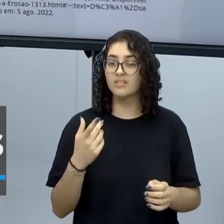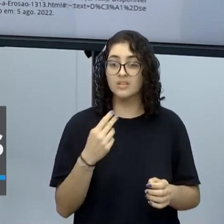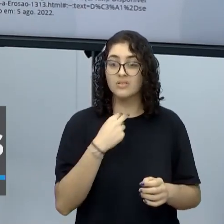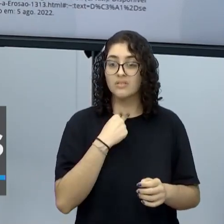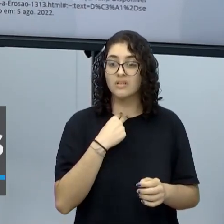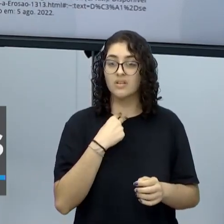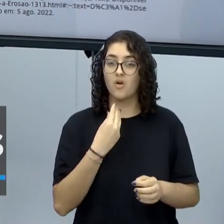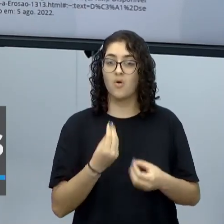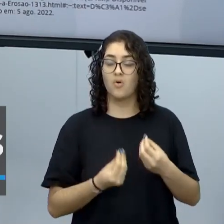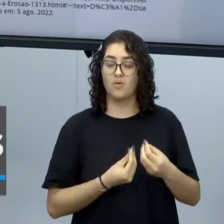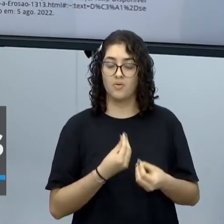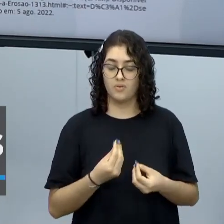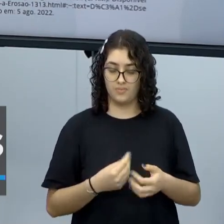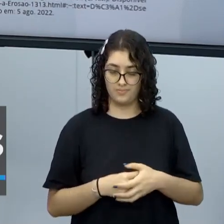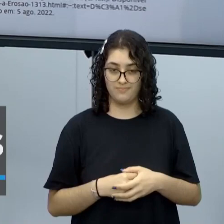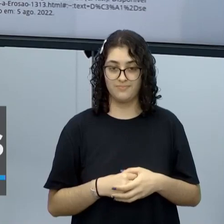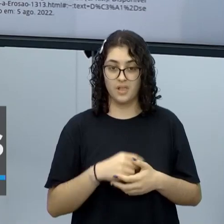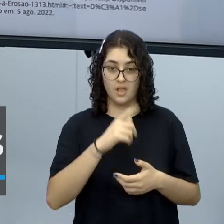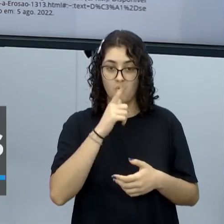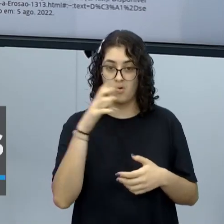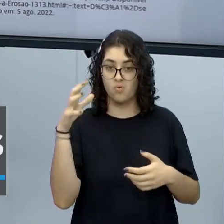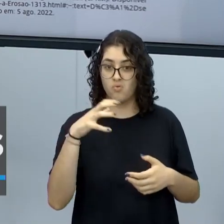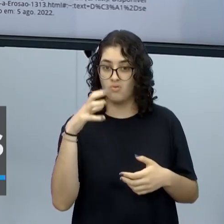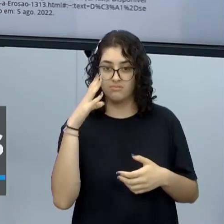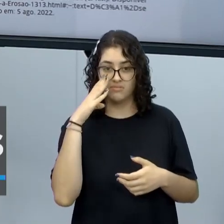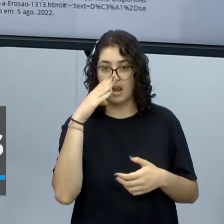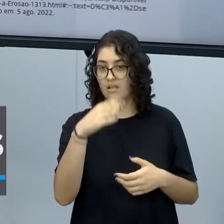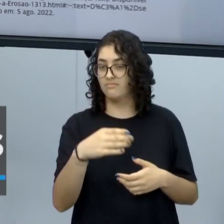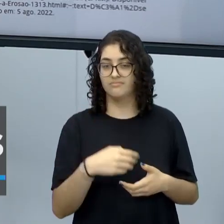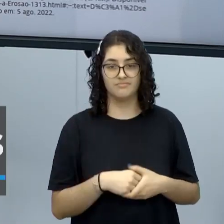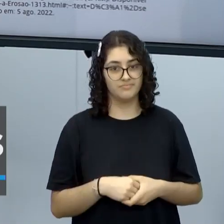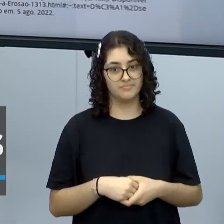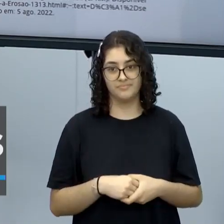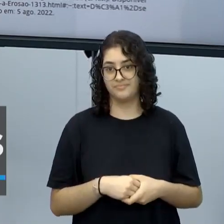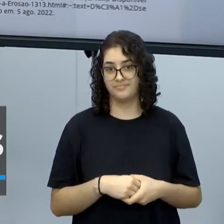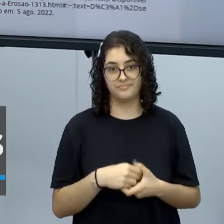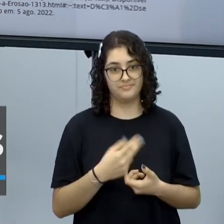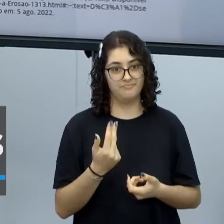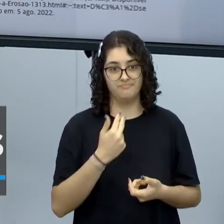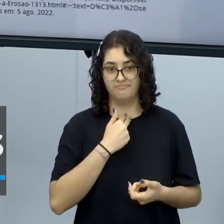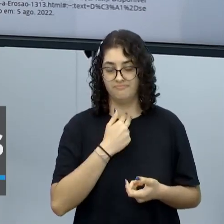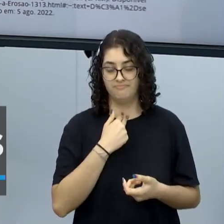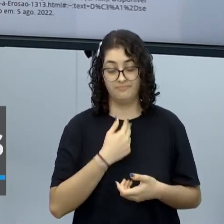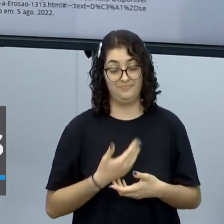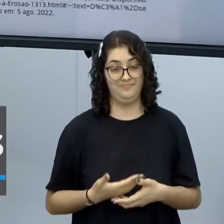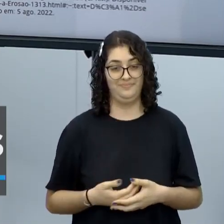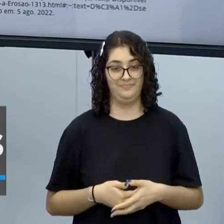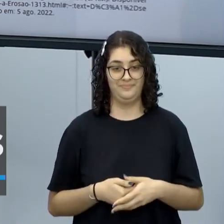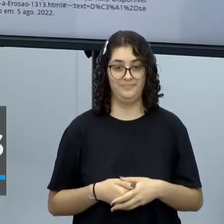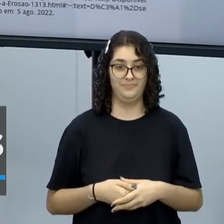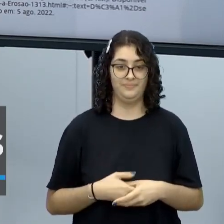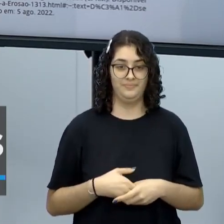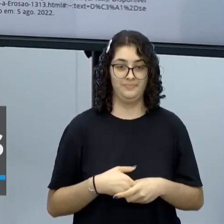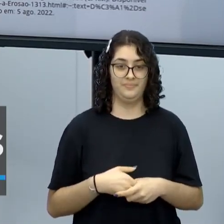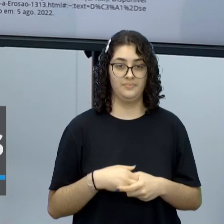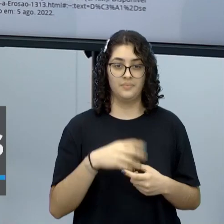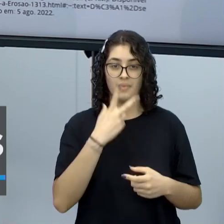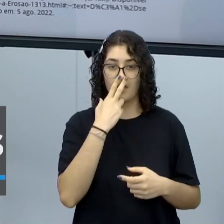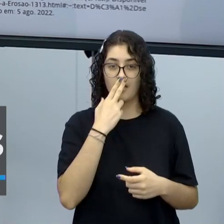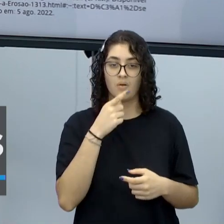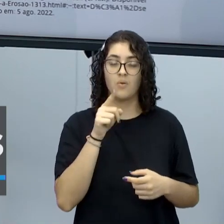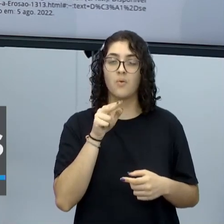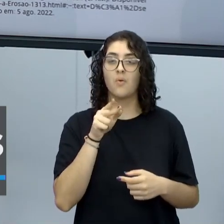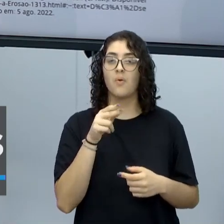preparado para receber essa água de chuva diretamente. Não era para receber desse jeito, né? Então é meio como se você estivesse dando um